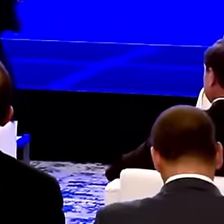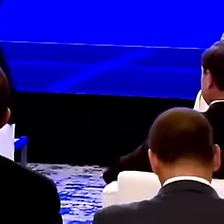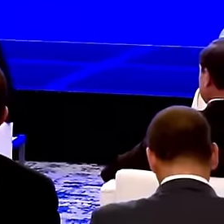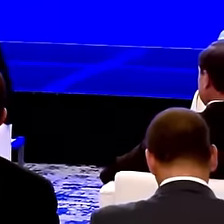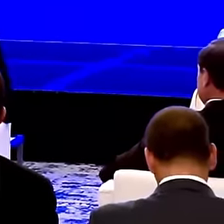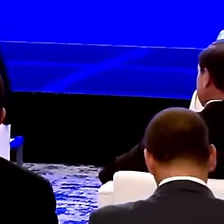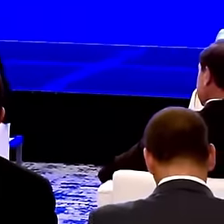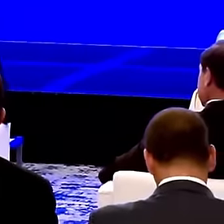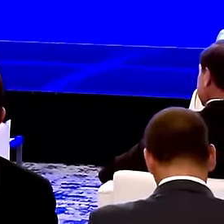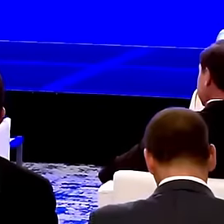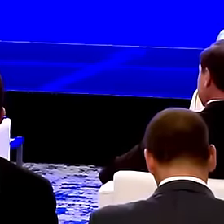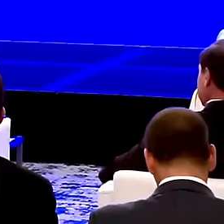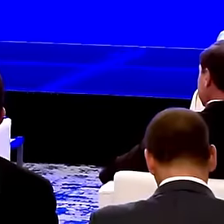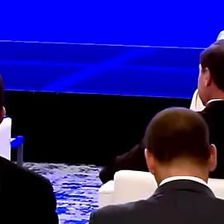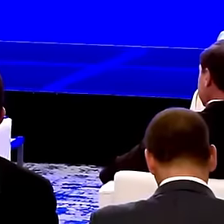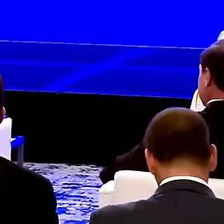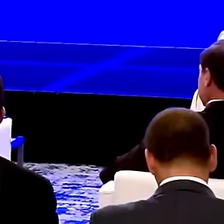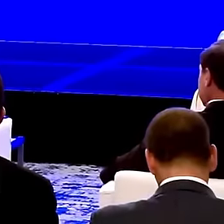of Brazil.